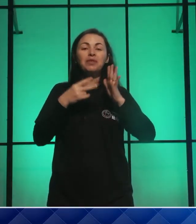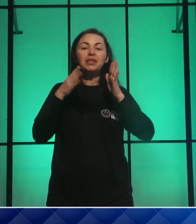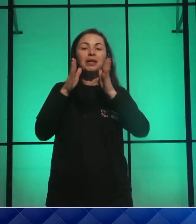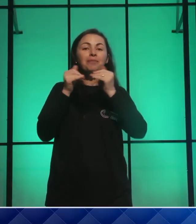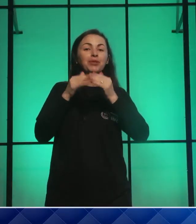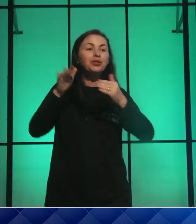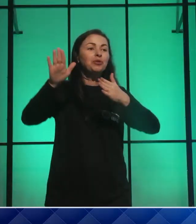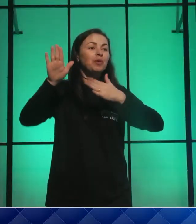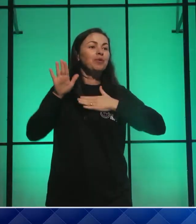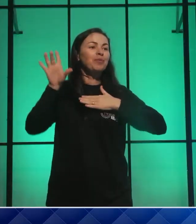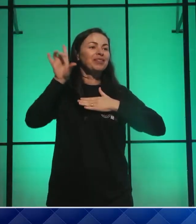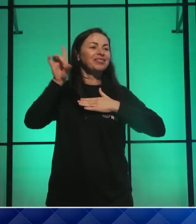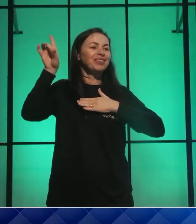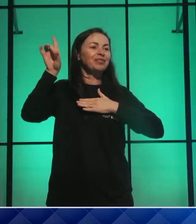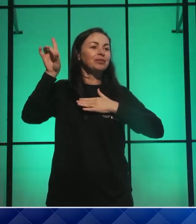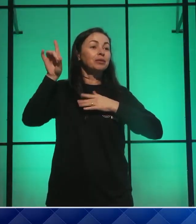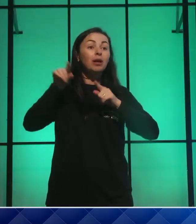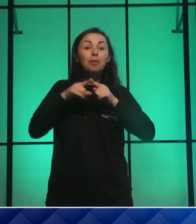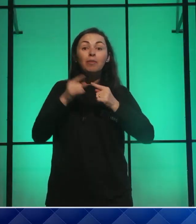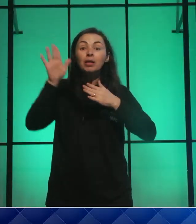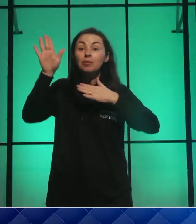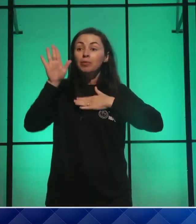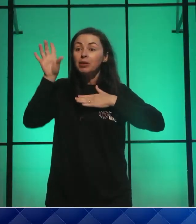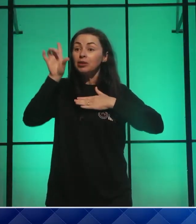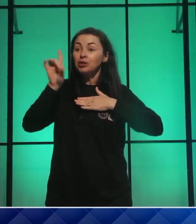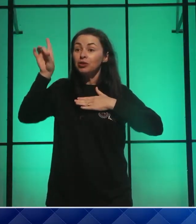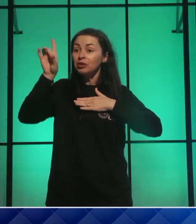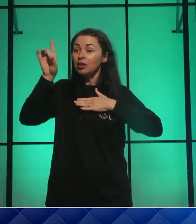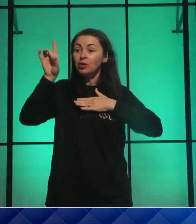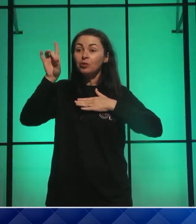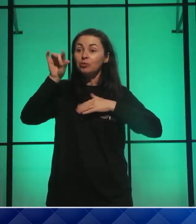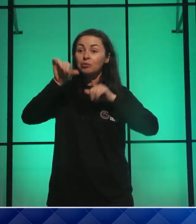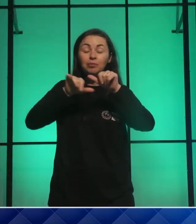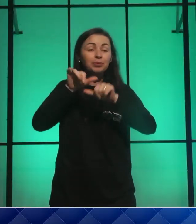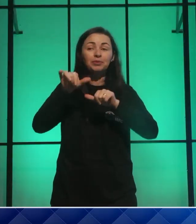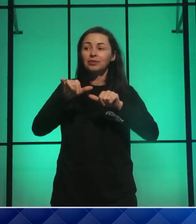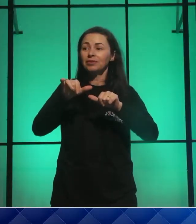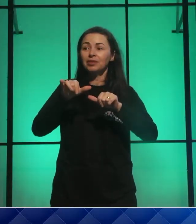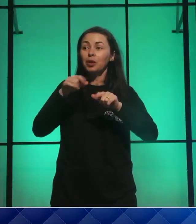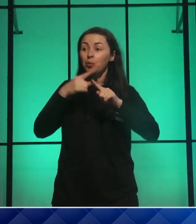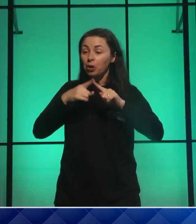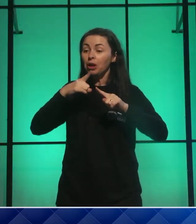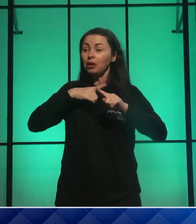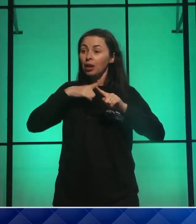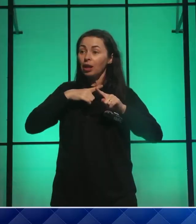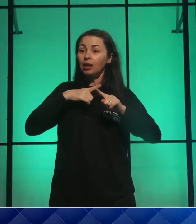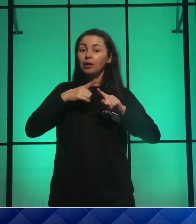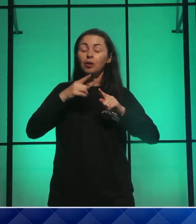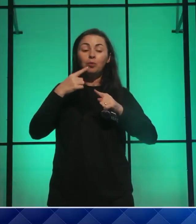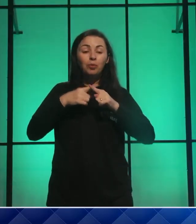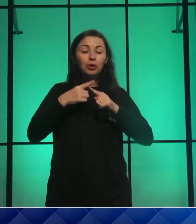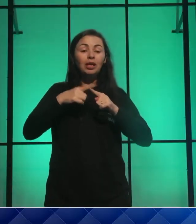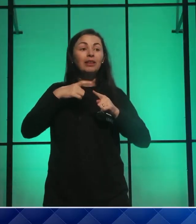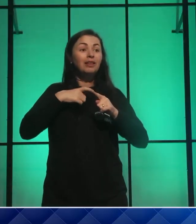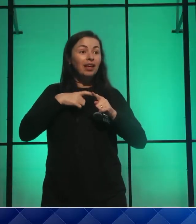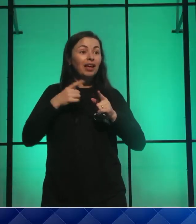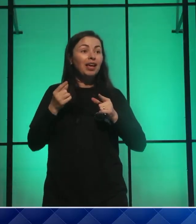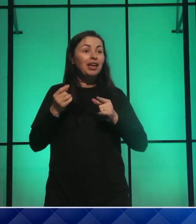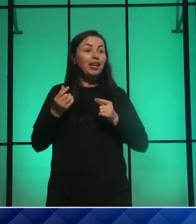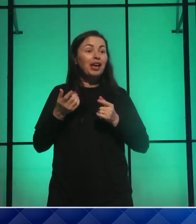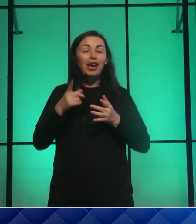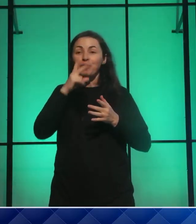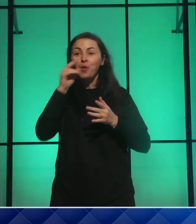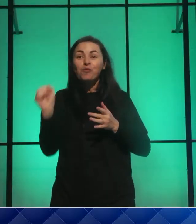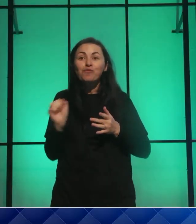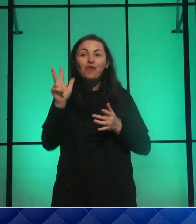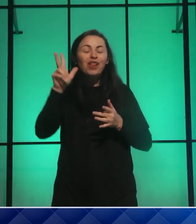Deus não mudam. As promessas de Deus foram feitas e valem, têm valor. Vejam o